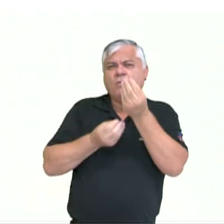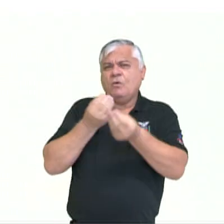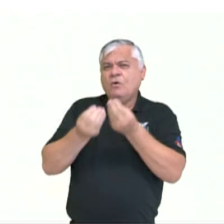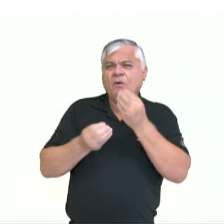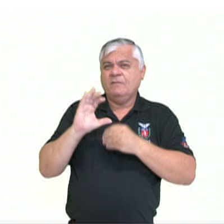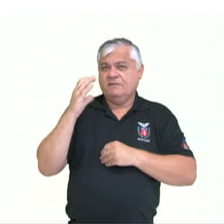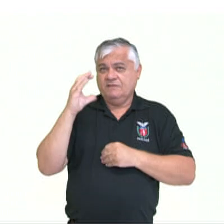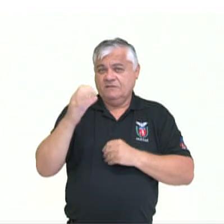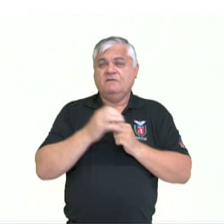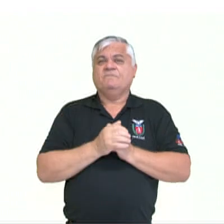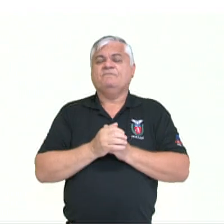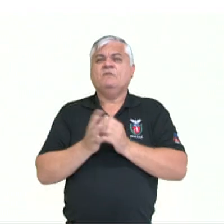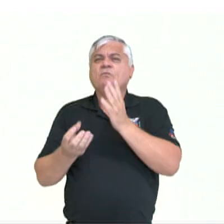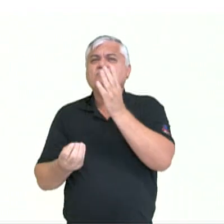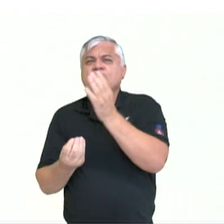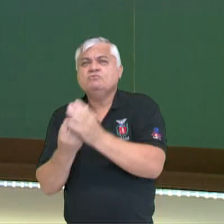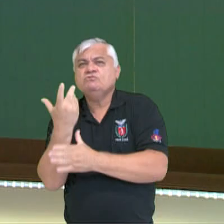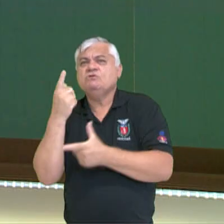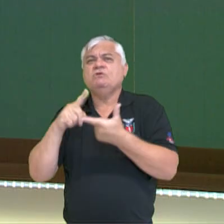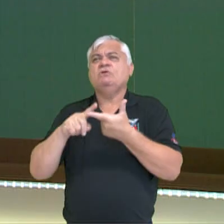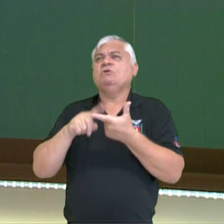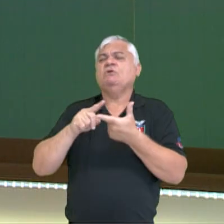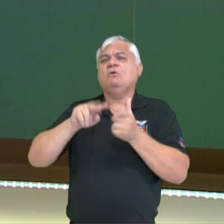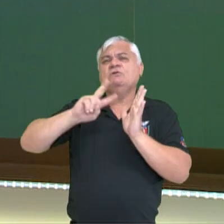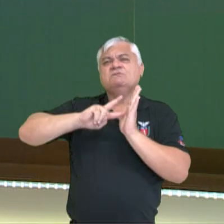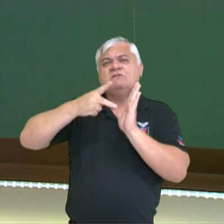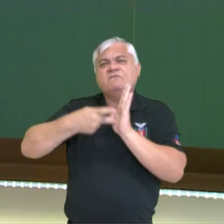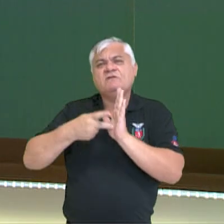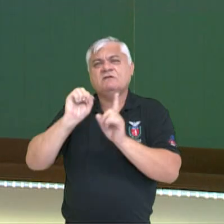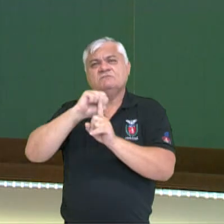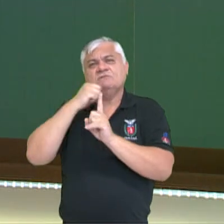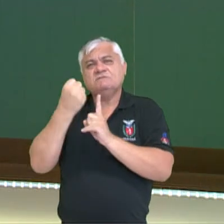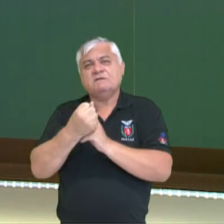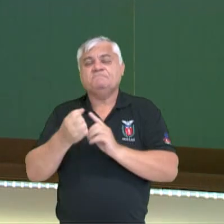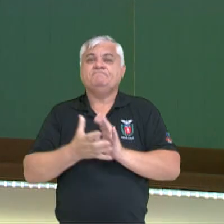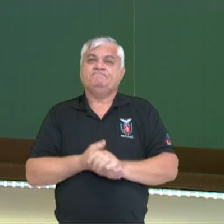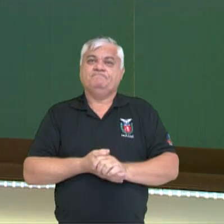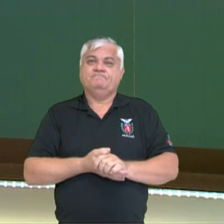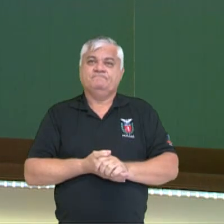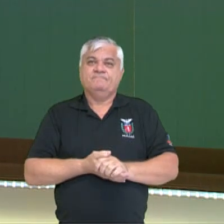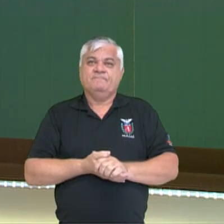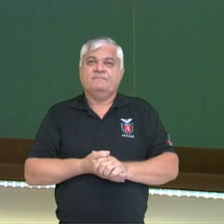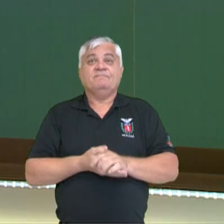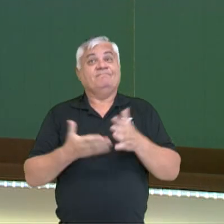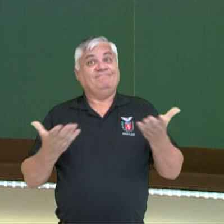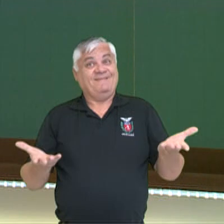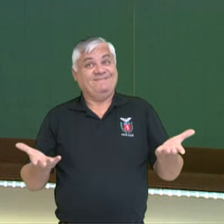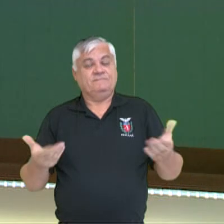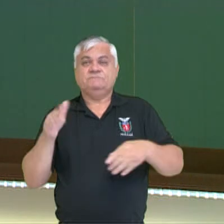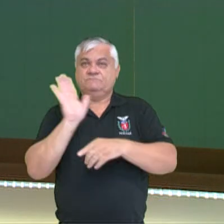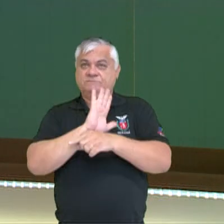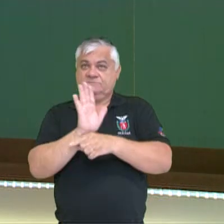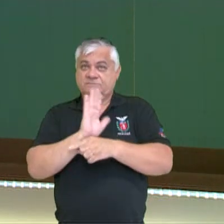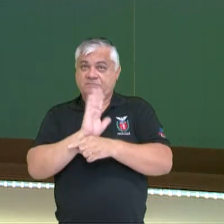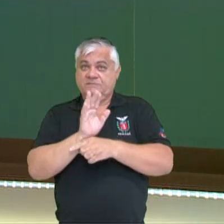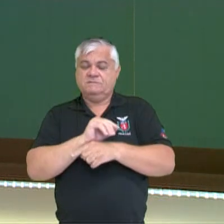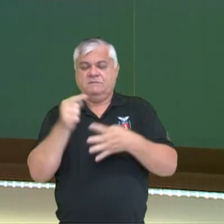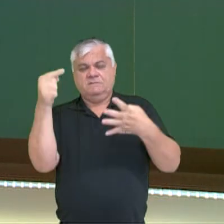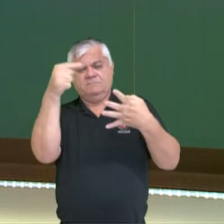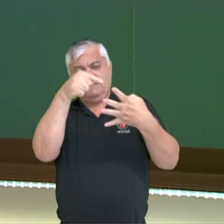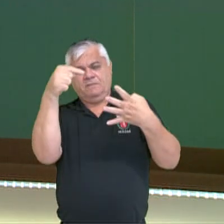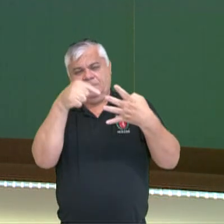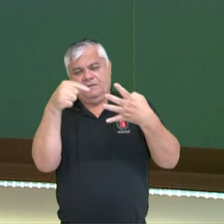ciência, seus fundamentos, os seus significados sociais. Bom, Neste vídeo nós falamos sobre